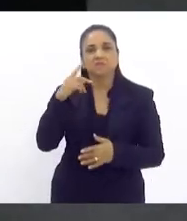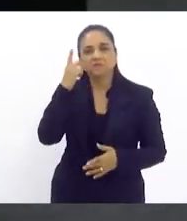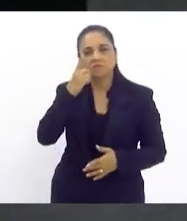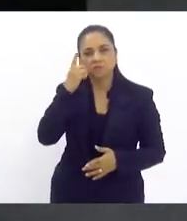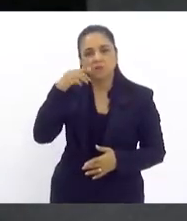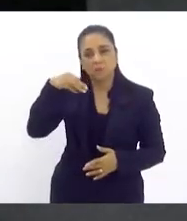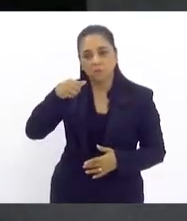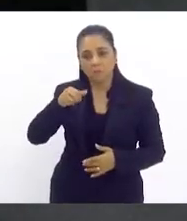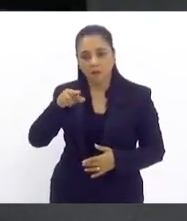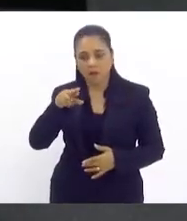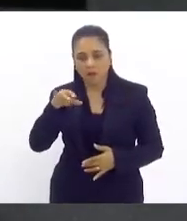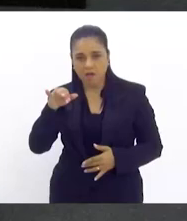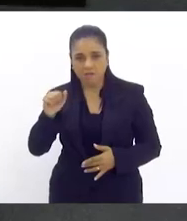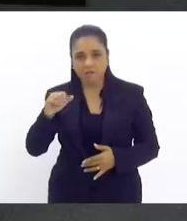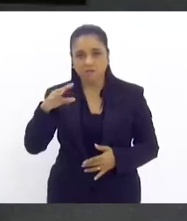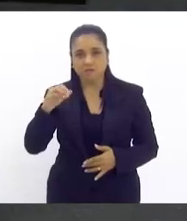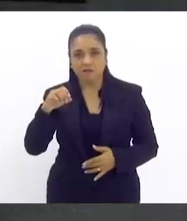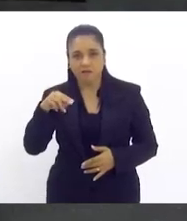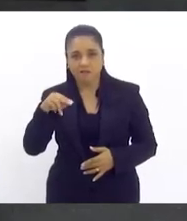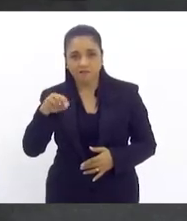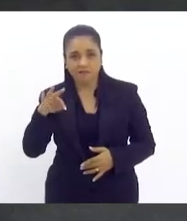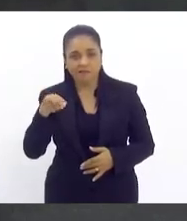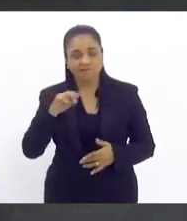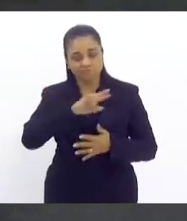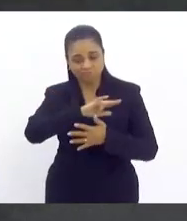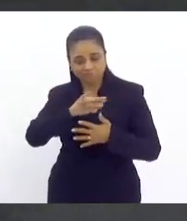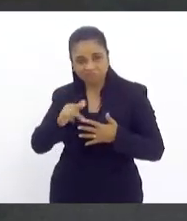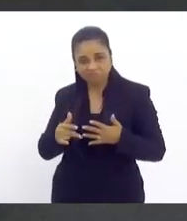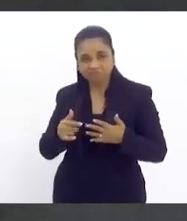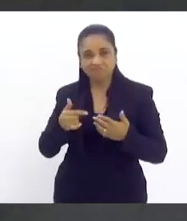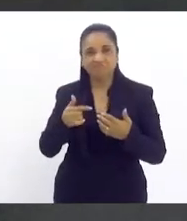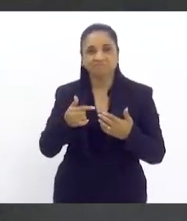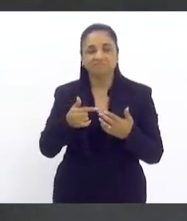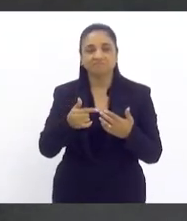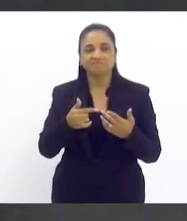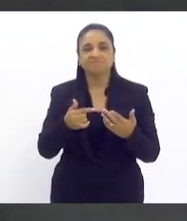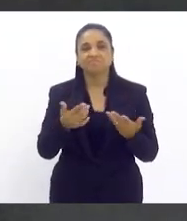pela diversidade do seu espectro de